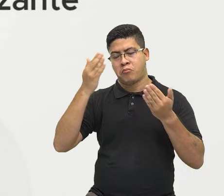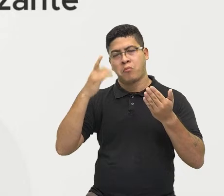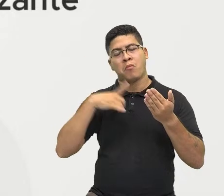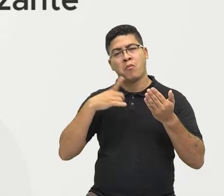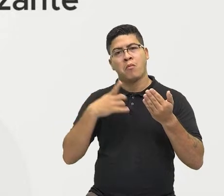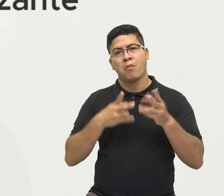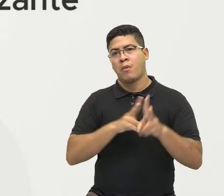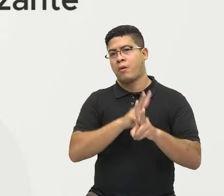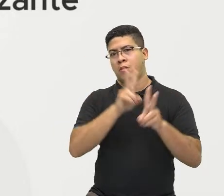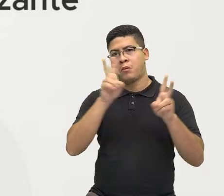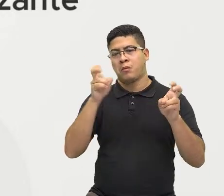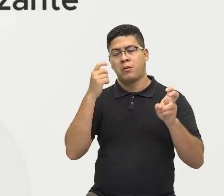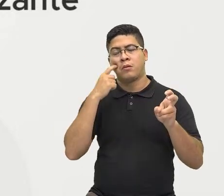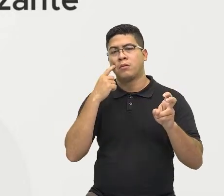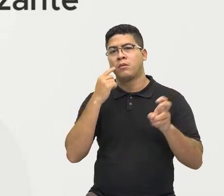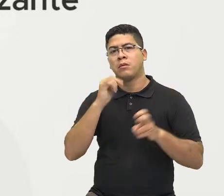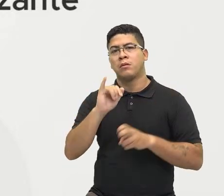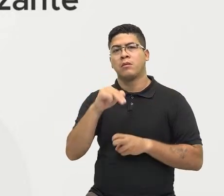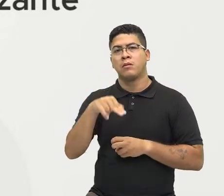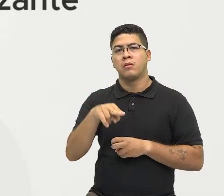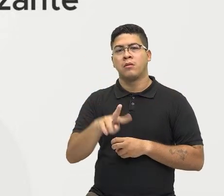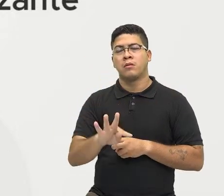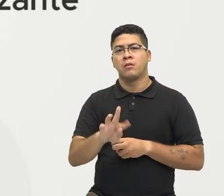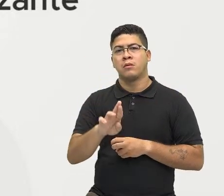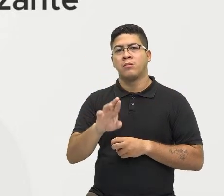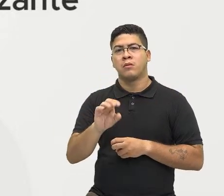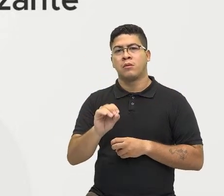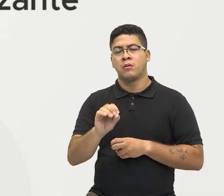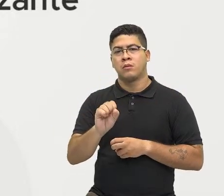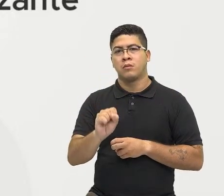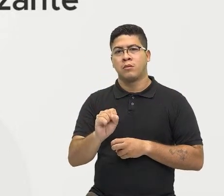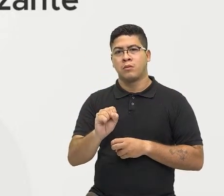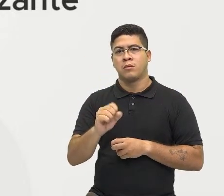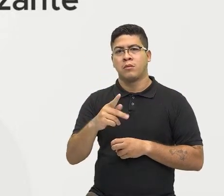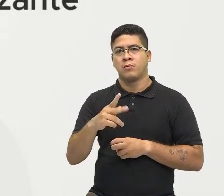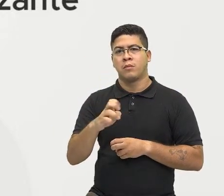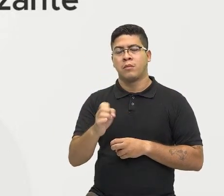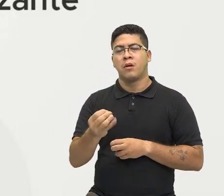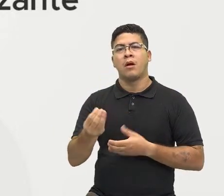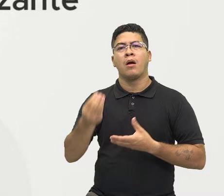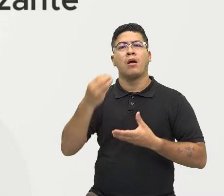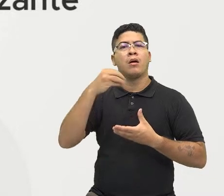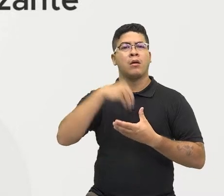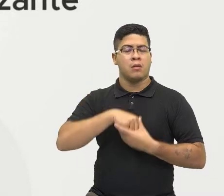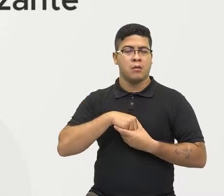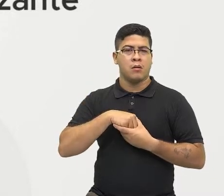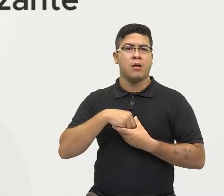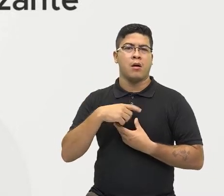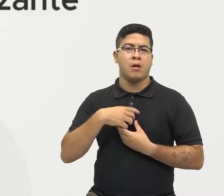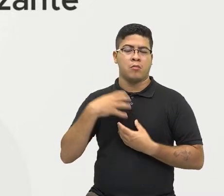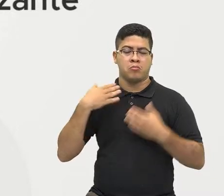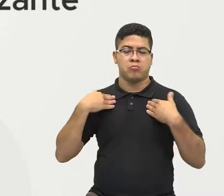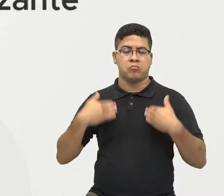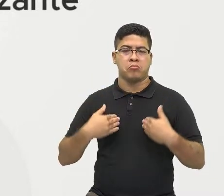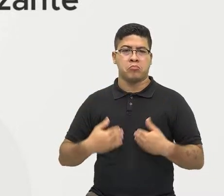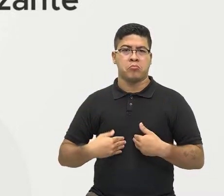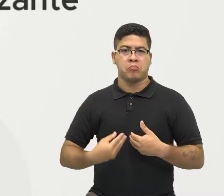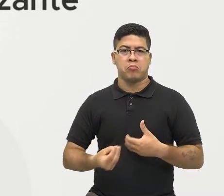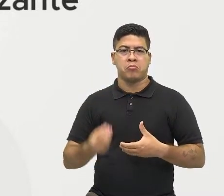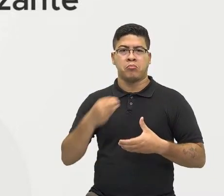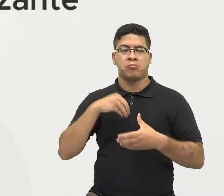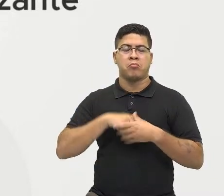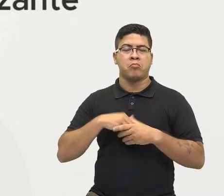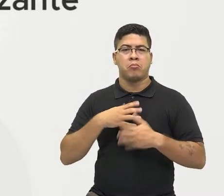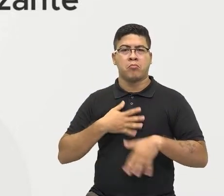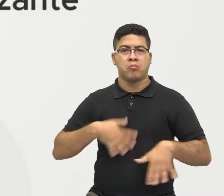falando introspecção, estou falando do íntimo, do interior do ser humano, né? E